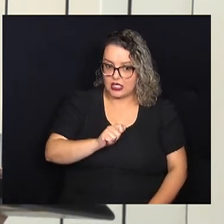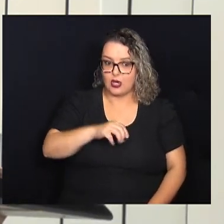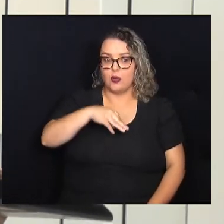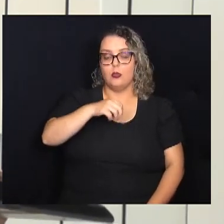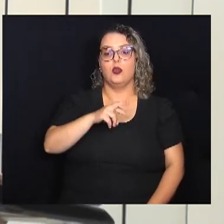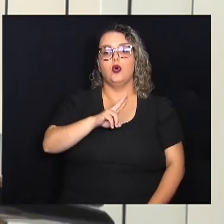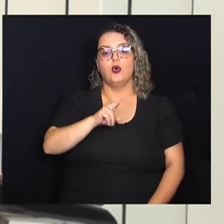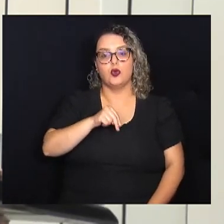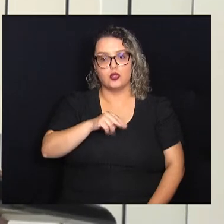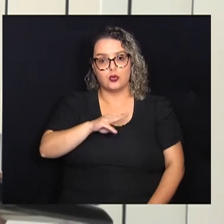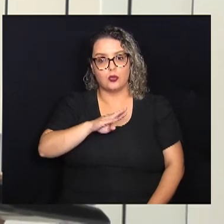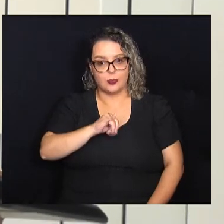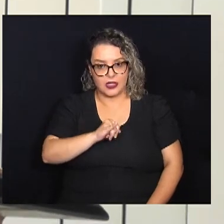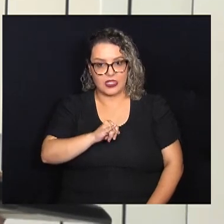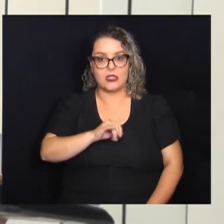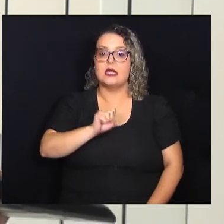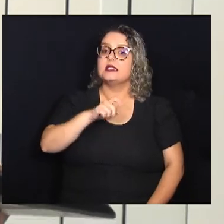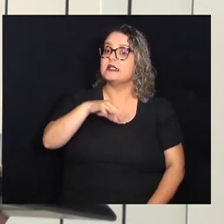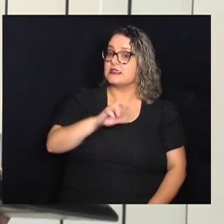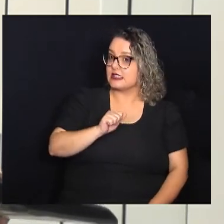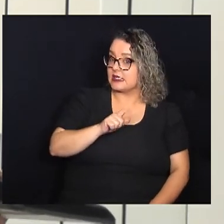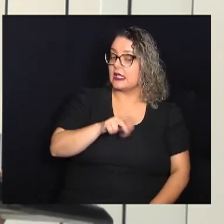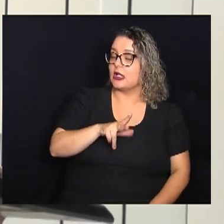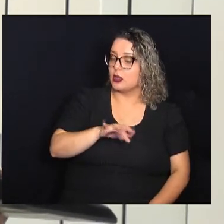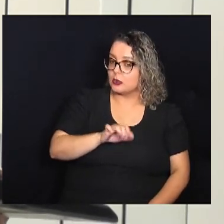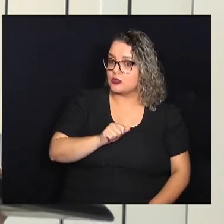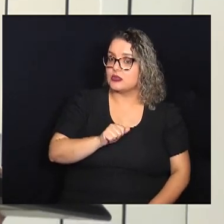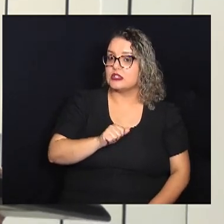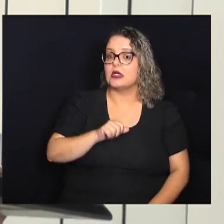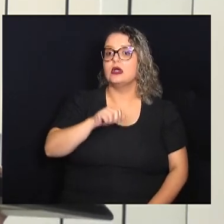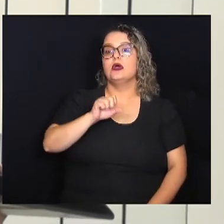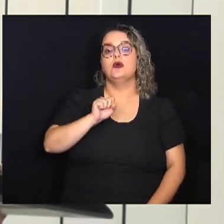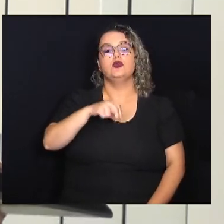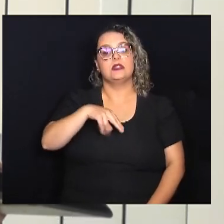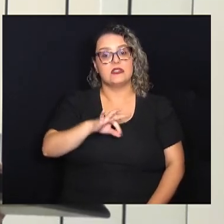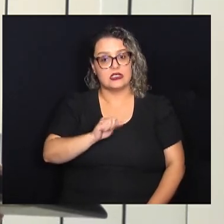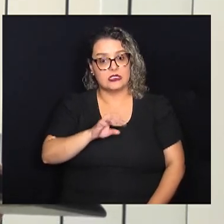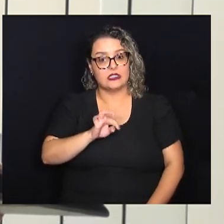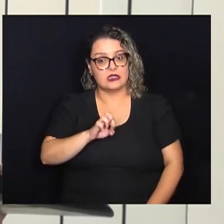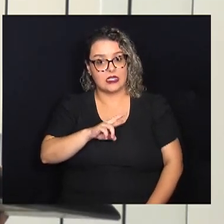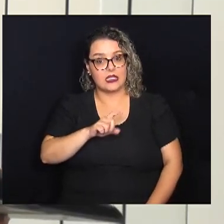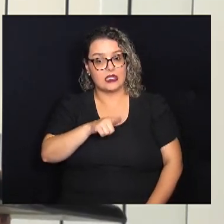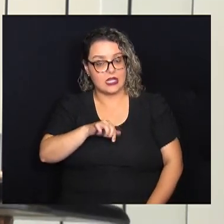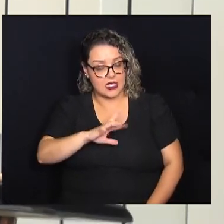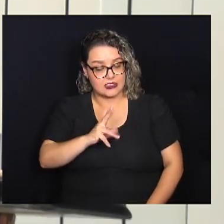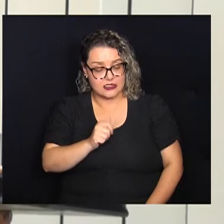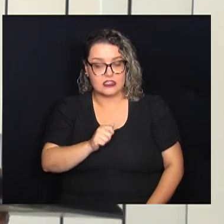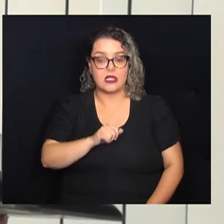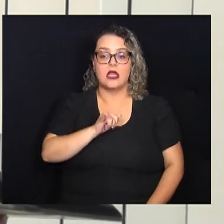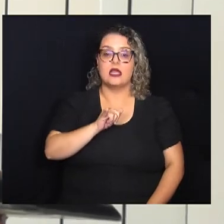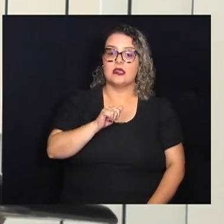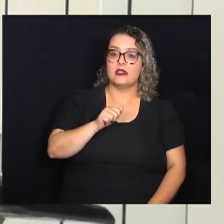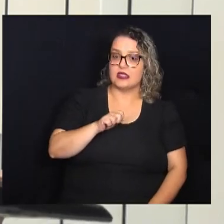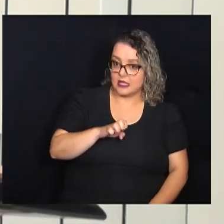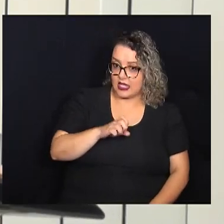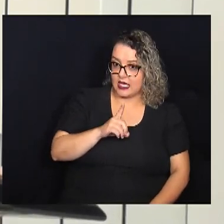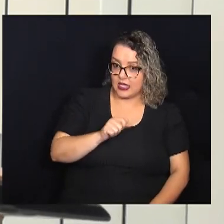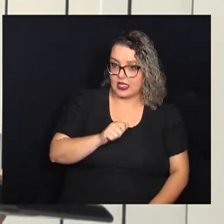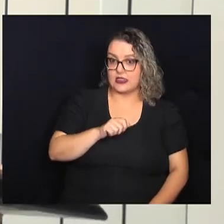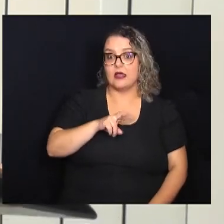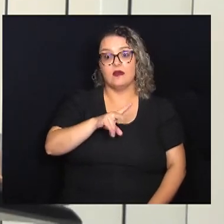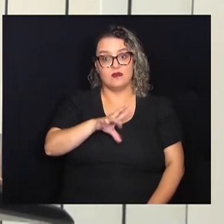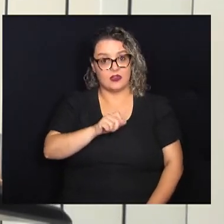de Viracopos, Santa Lúcia, também o Santa Terezinha, Jardim Ieda, o Jardim Pauliceia, Vila